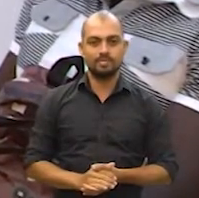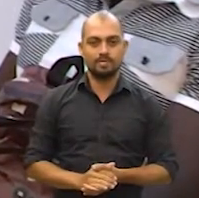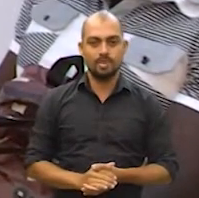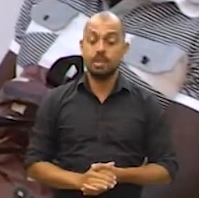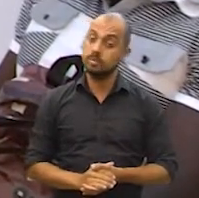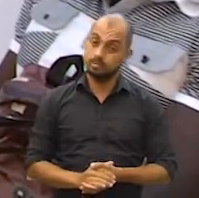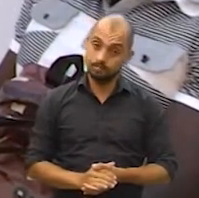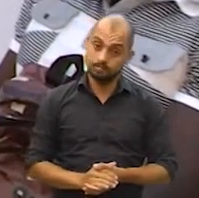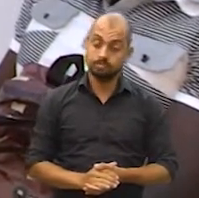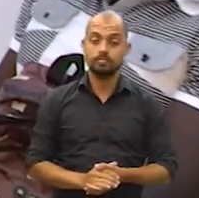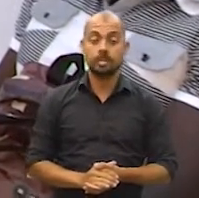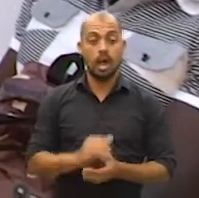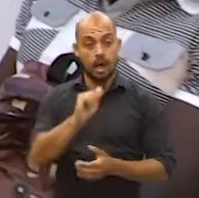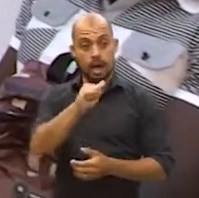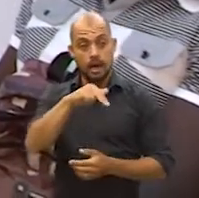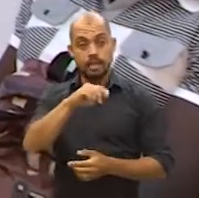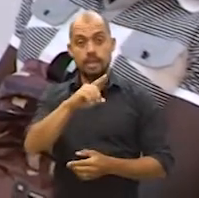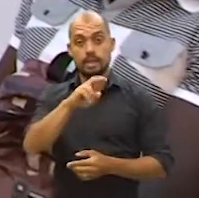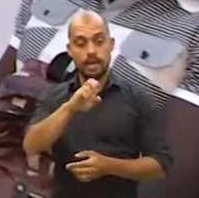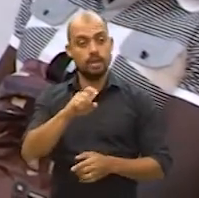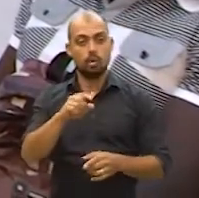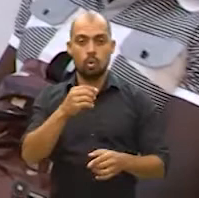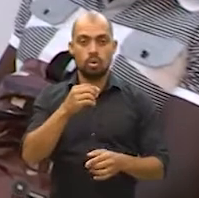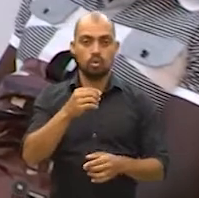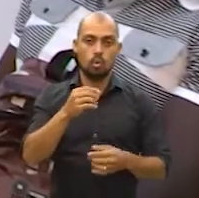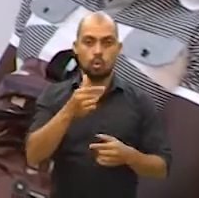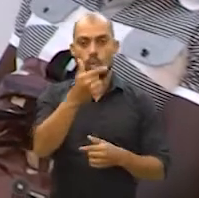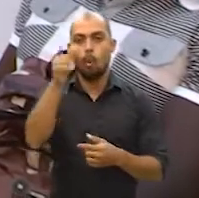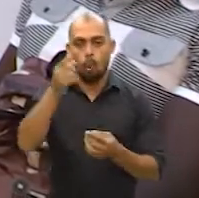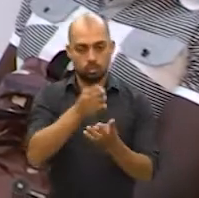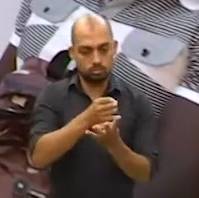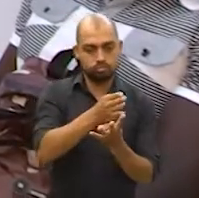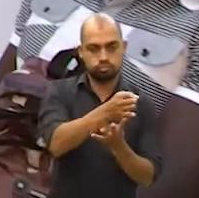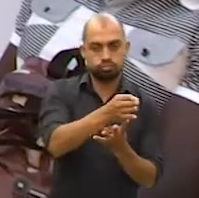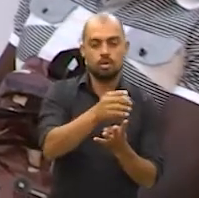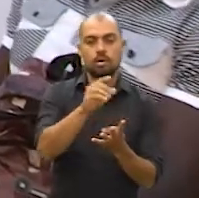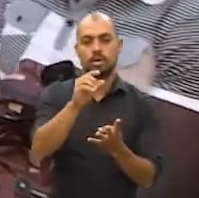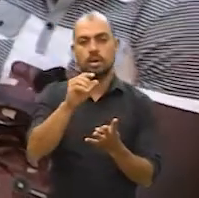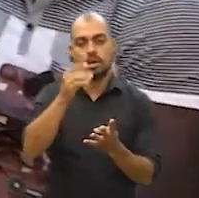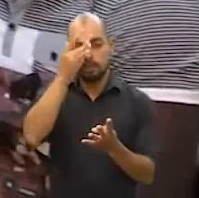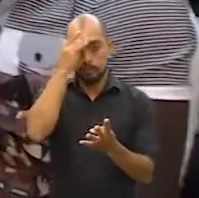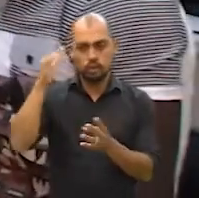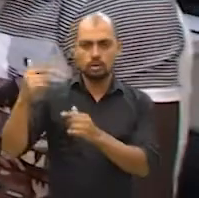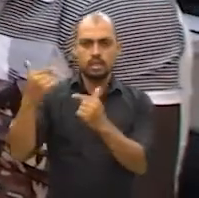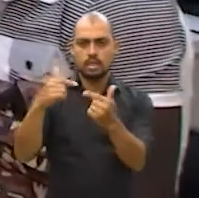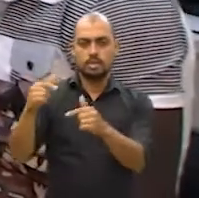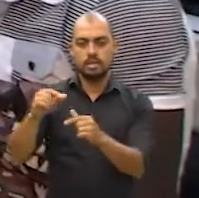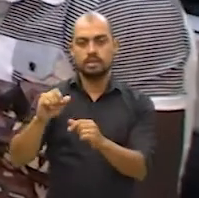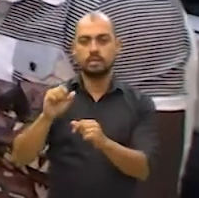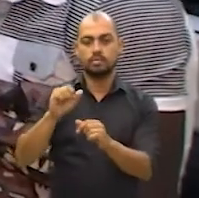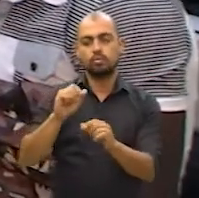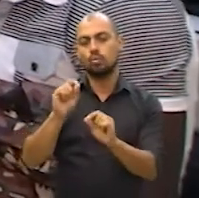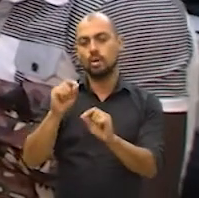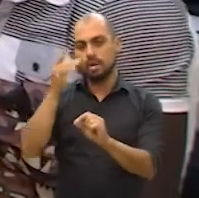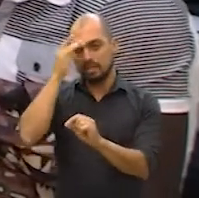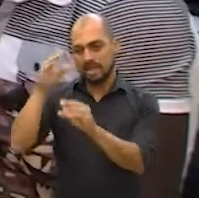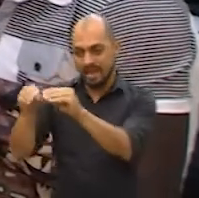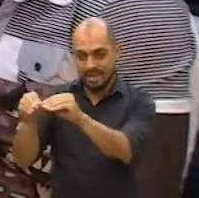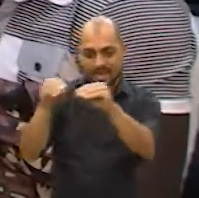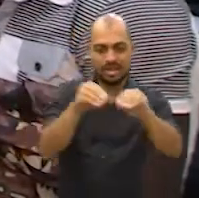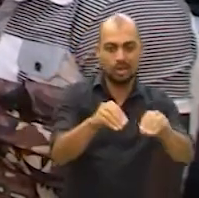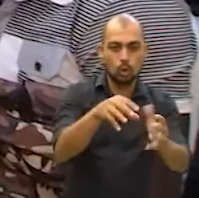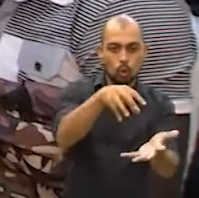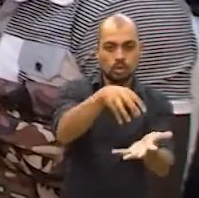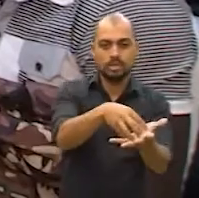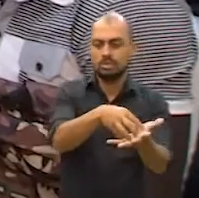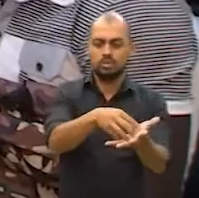cidadão.campinas.sp.gov.br. Há também, André, uma opção para os trabalhadores, né? Até para que não haja necessidade de se deslocar